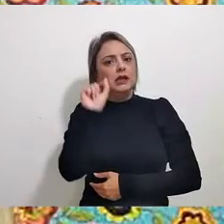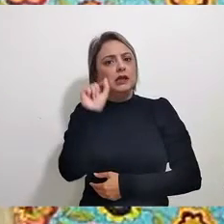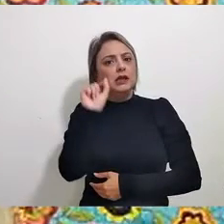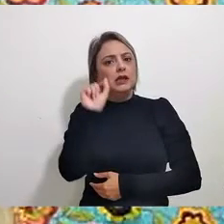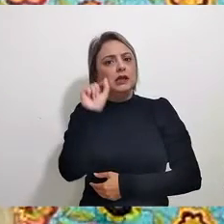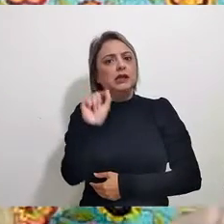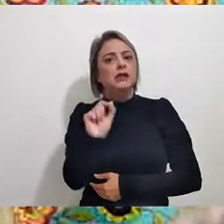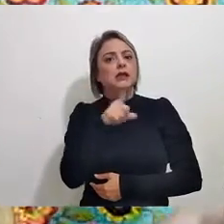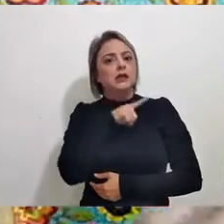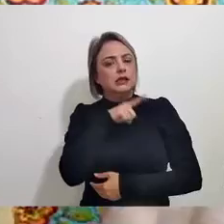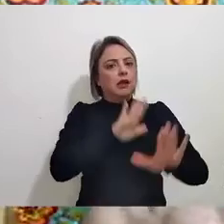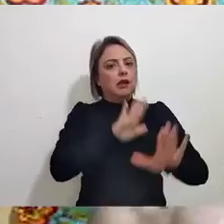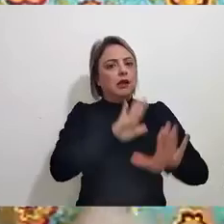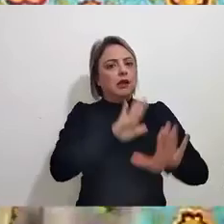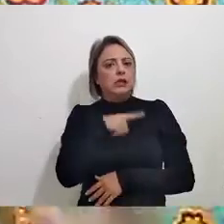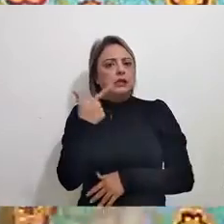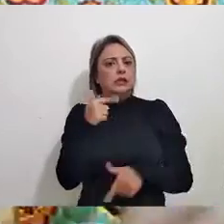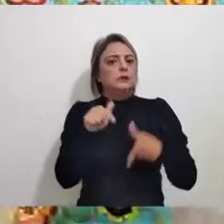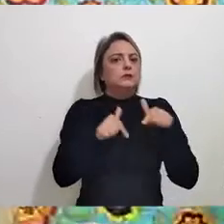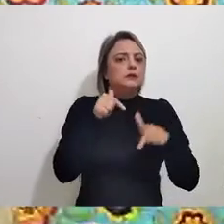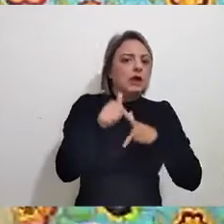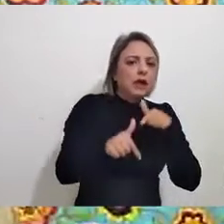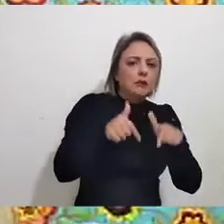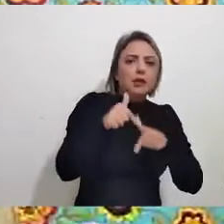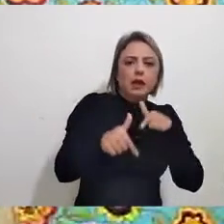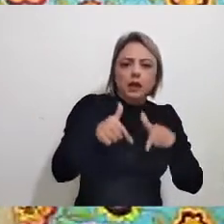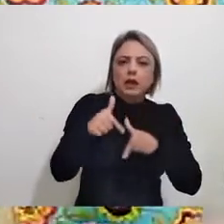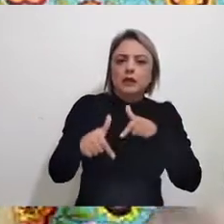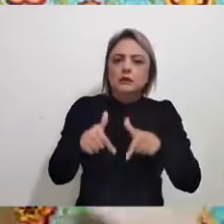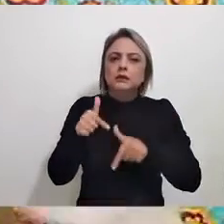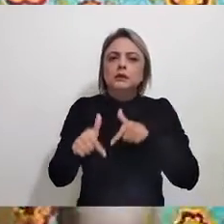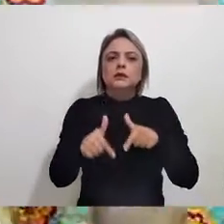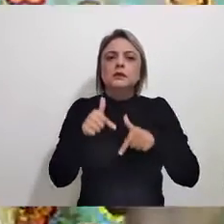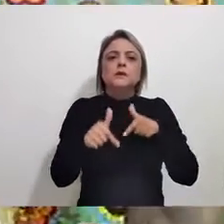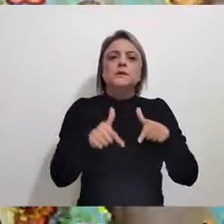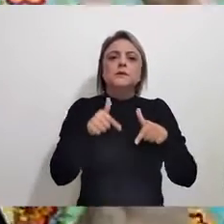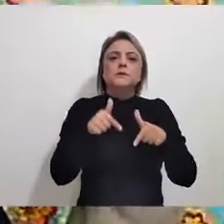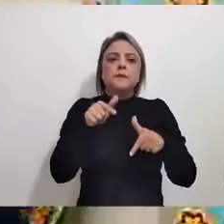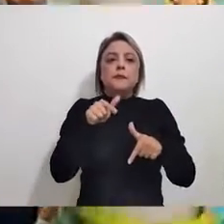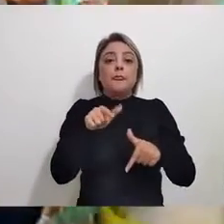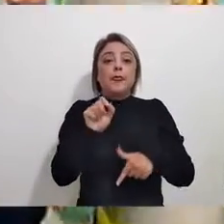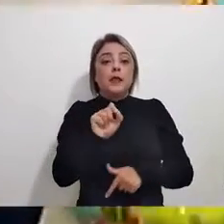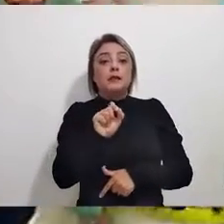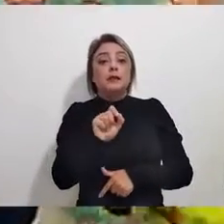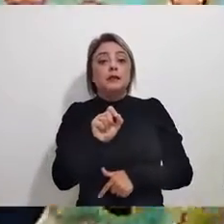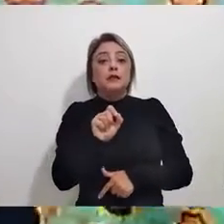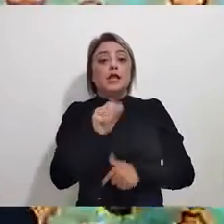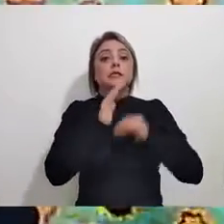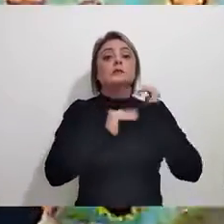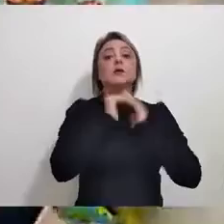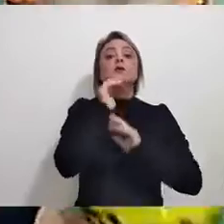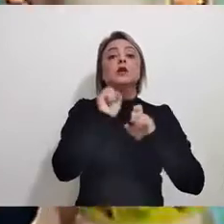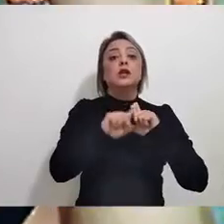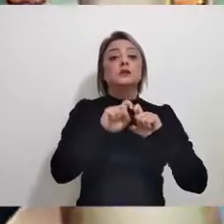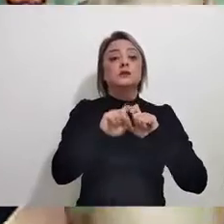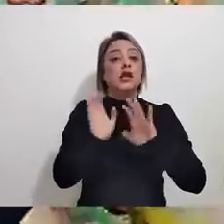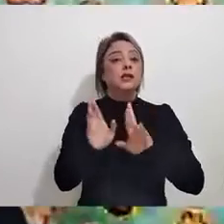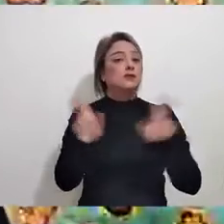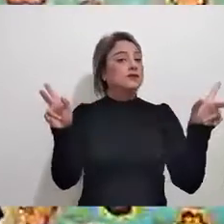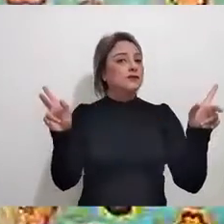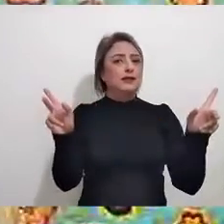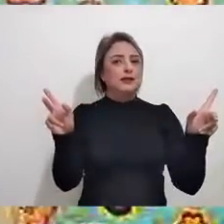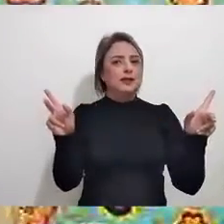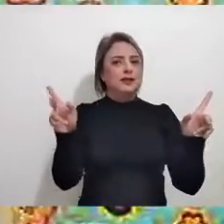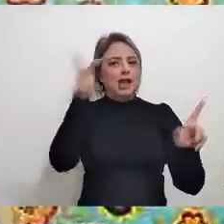aí, que é um trabalho das profissionais do sexo, né? Mas esse trabalho é com pessoas maiores, né,